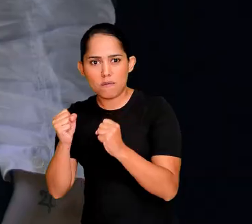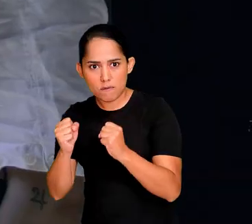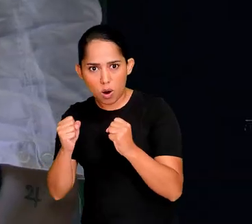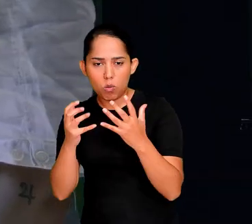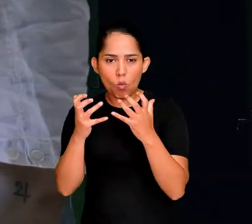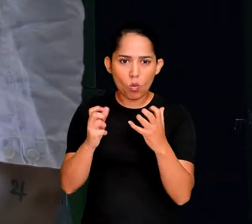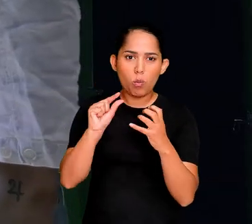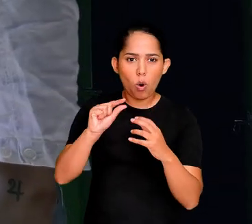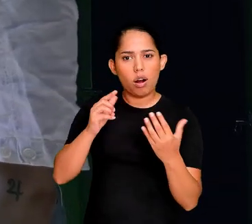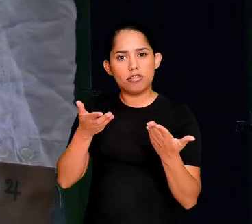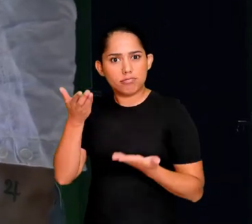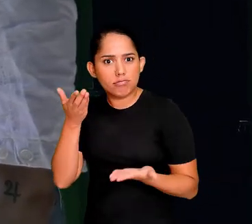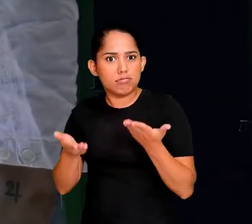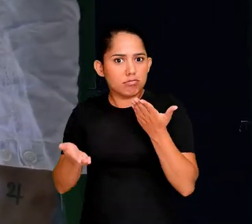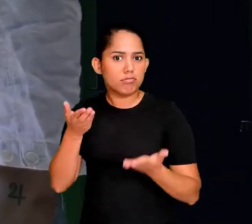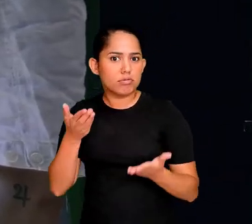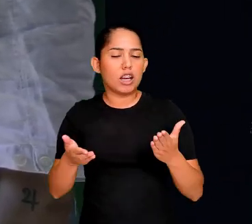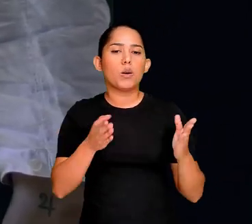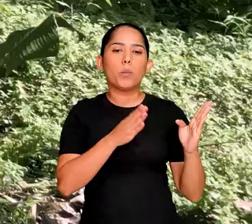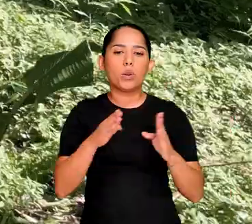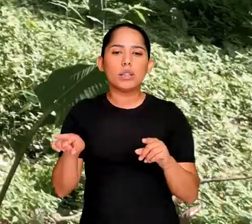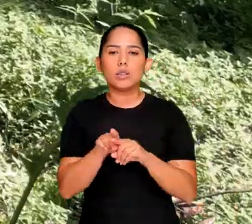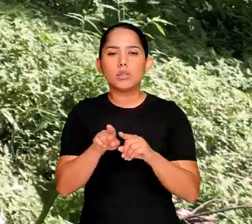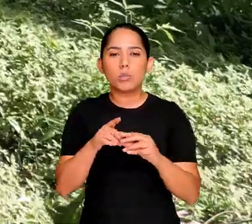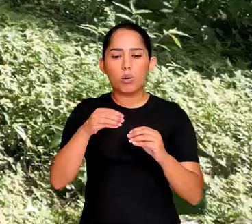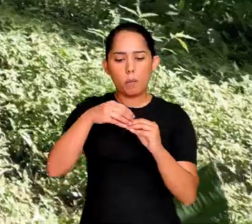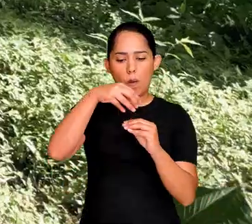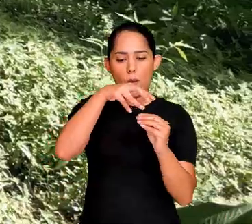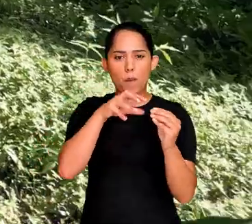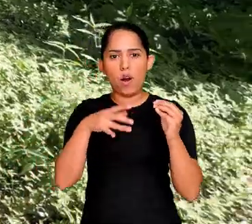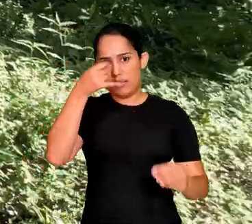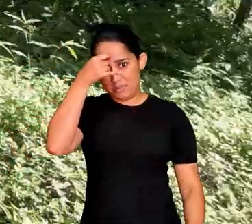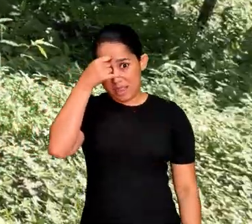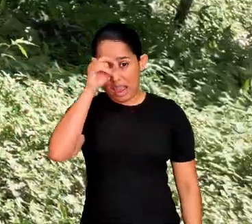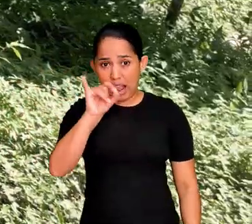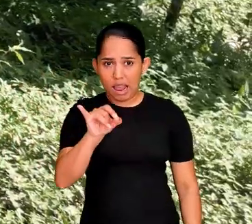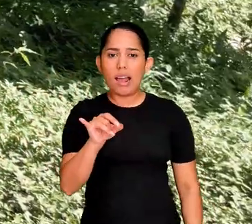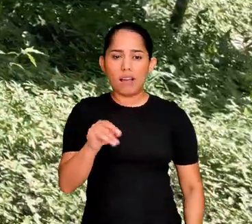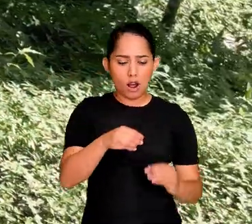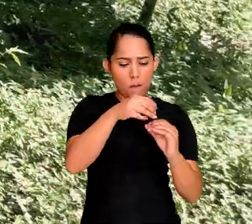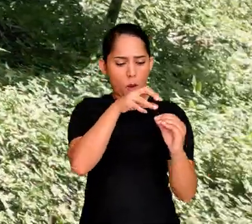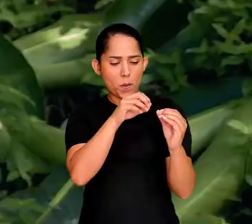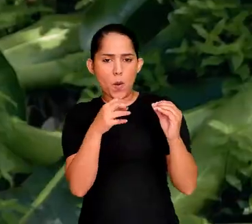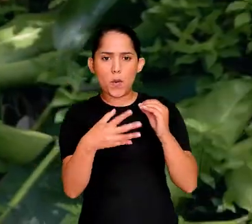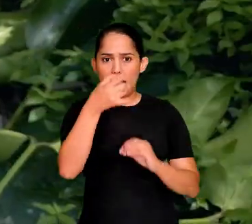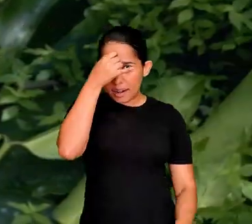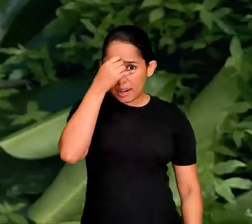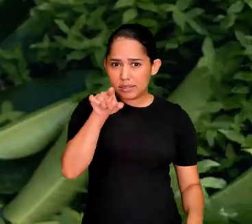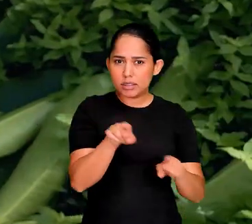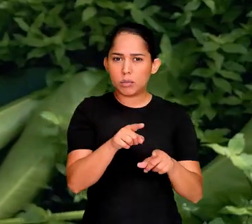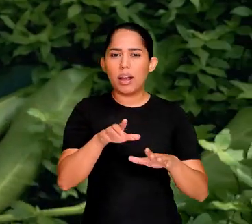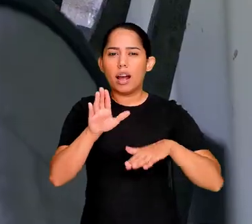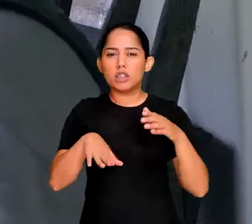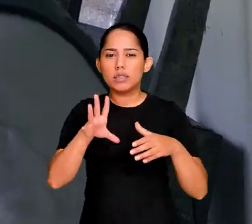úmida, fazendo vários processos que também dificultam os fungos de agir na planta, no sentido de também